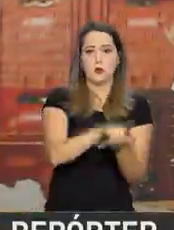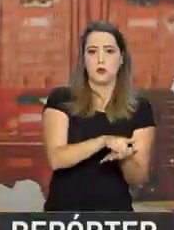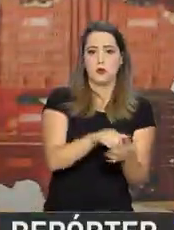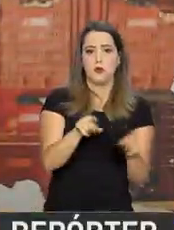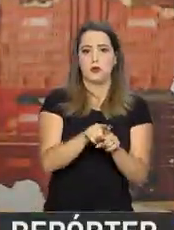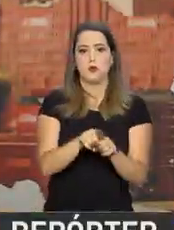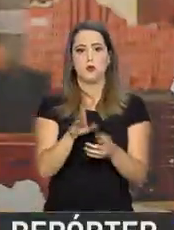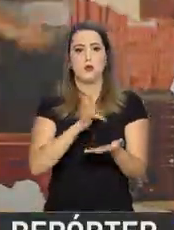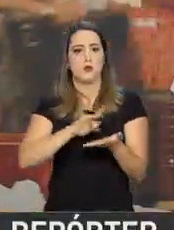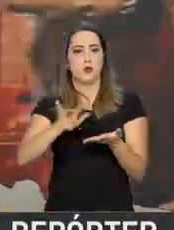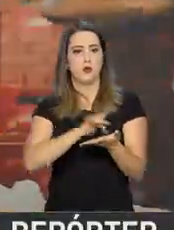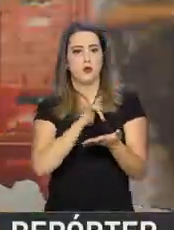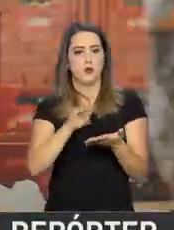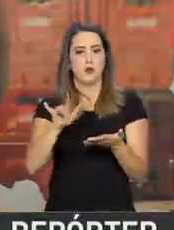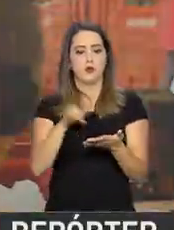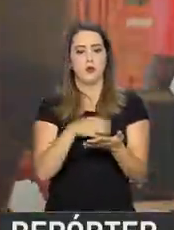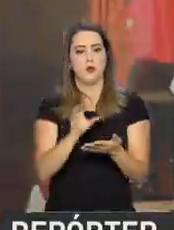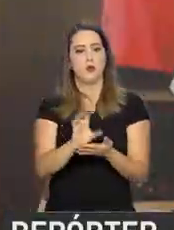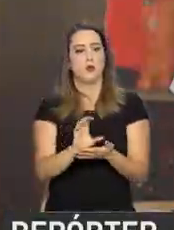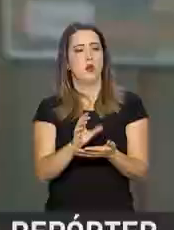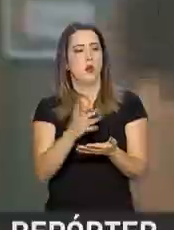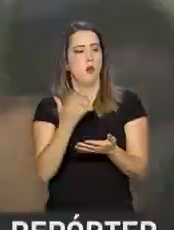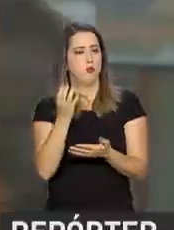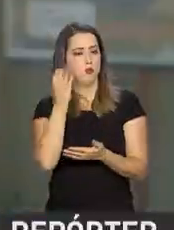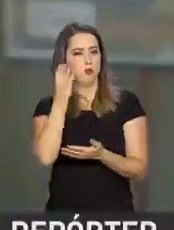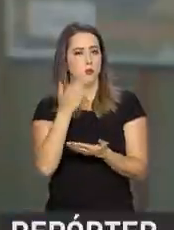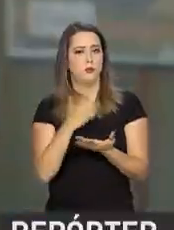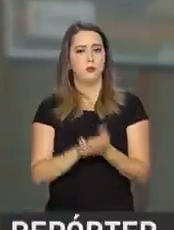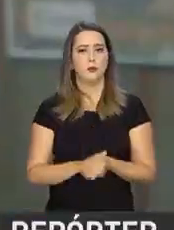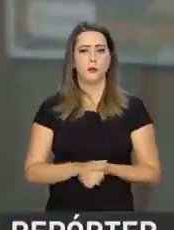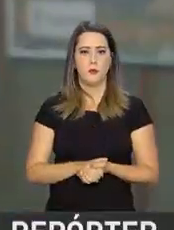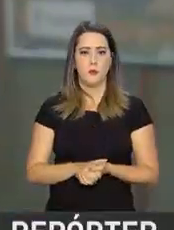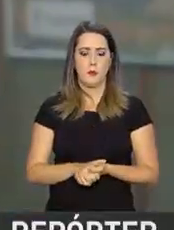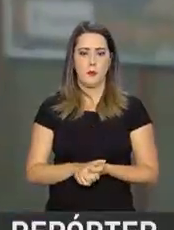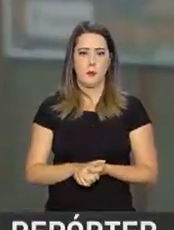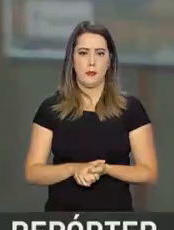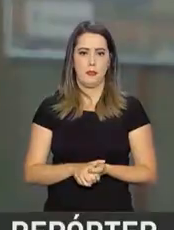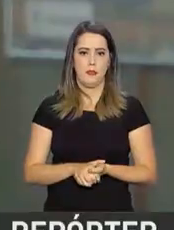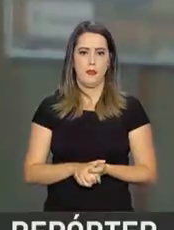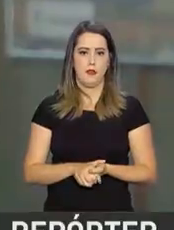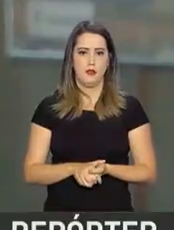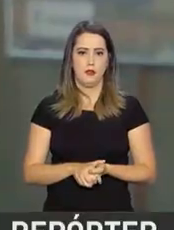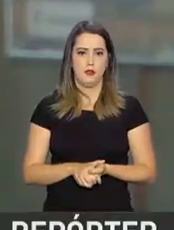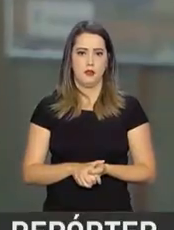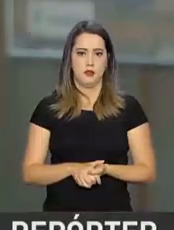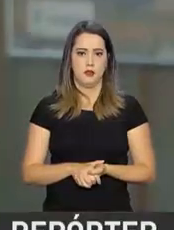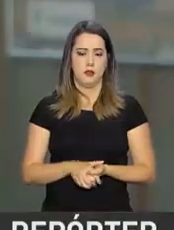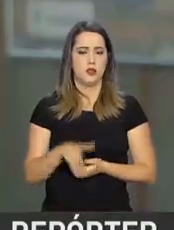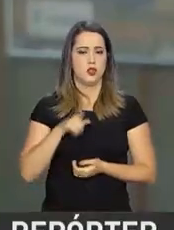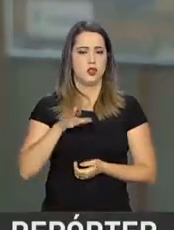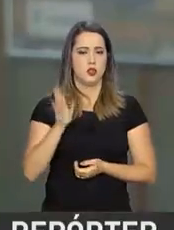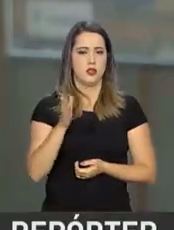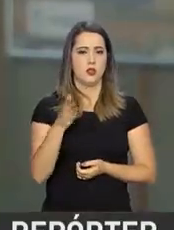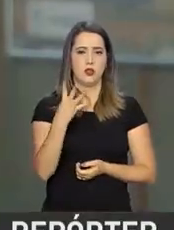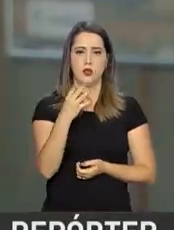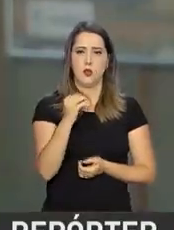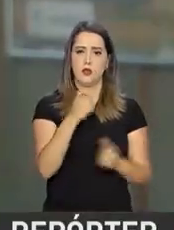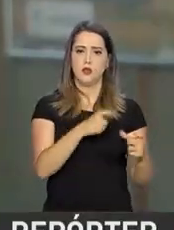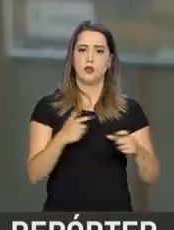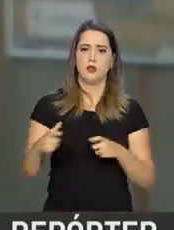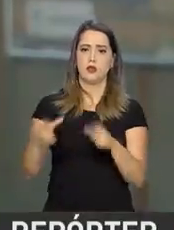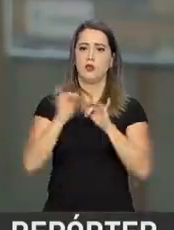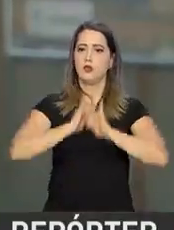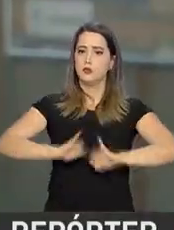aplicativo no celular ou no smartphone. Hoje a gente já tem 40 entrepostos divulgando essa informação no aplicativo e a gente pretende